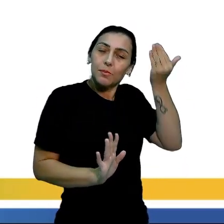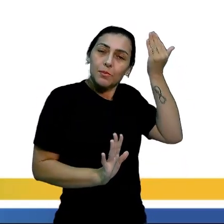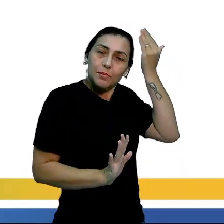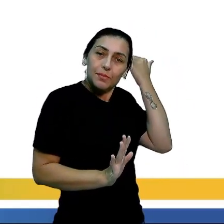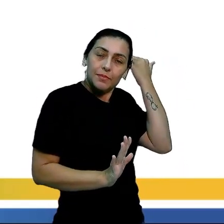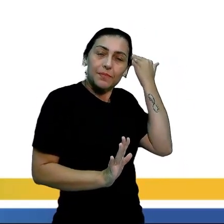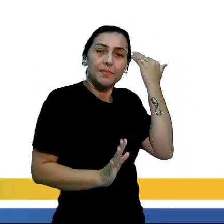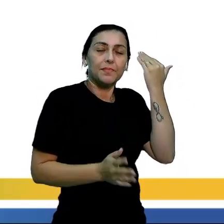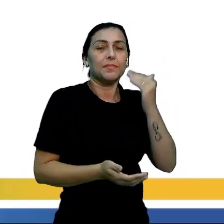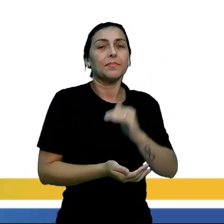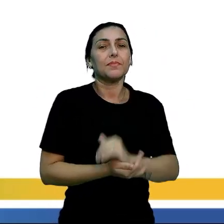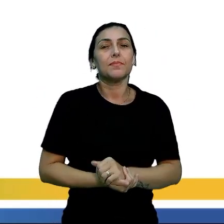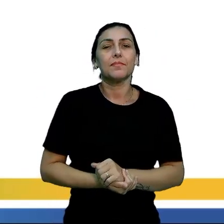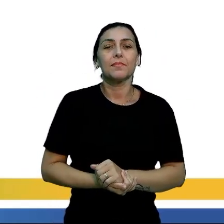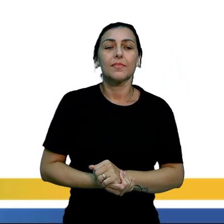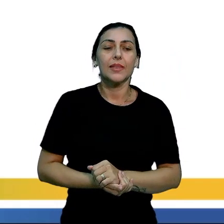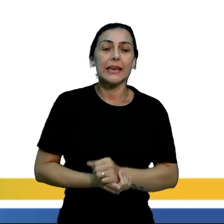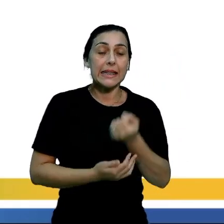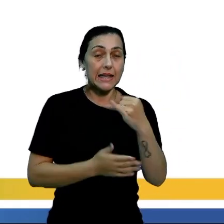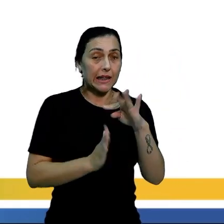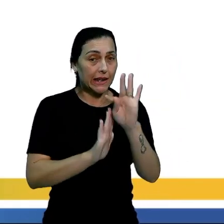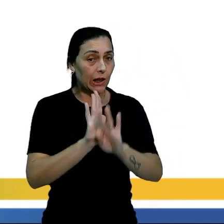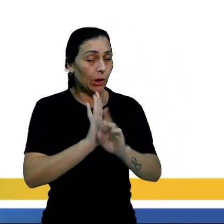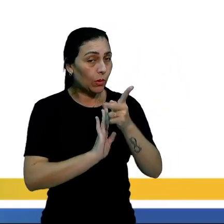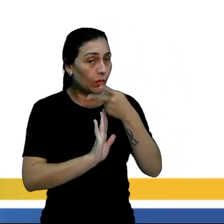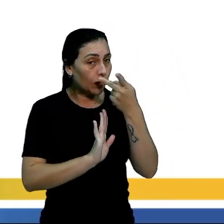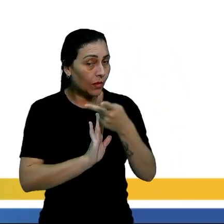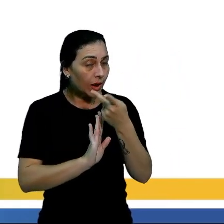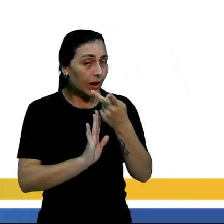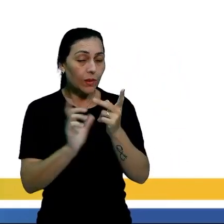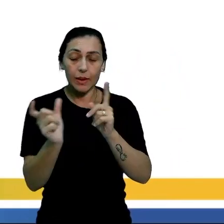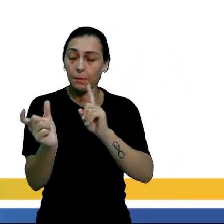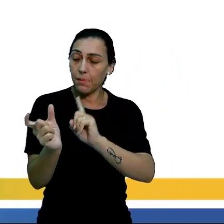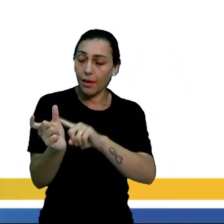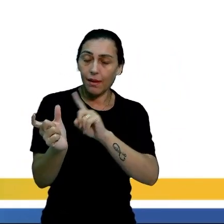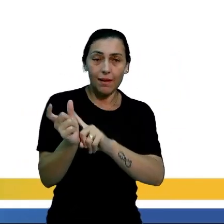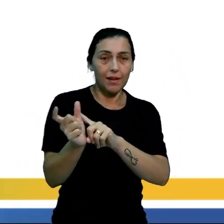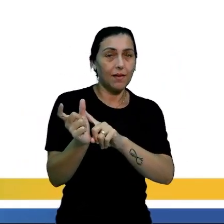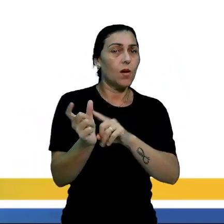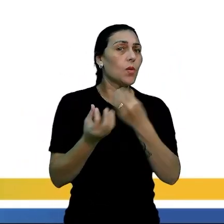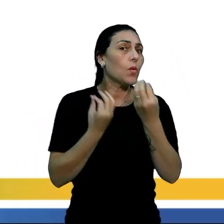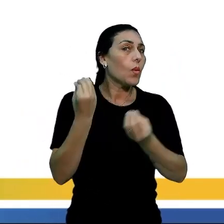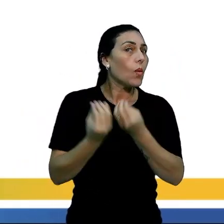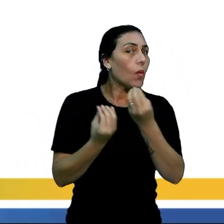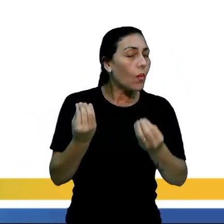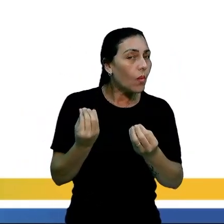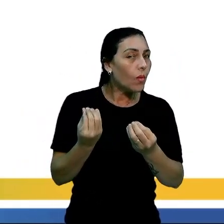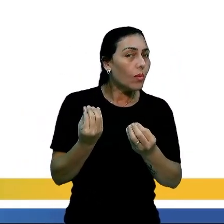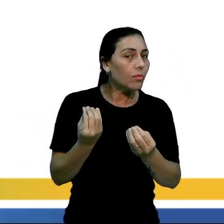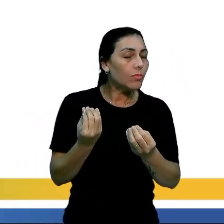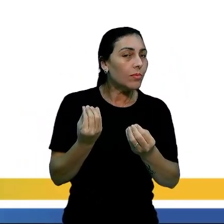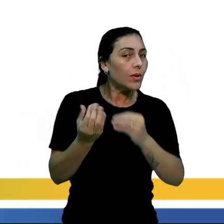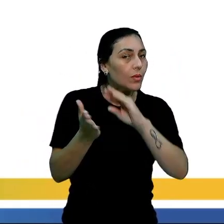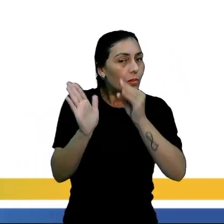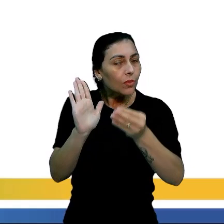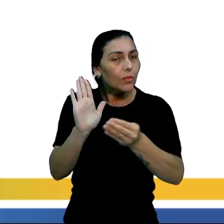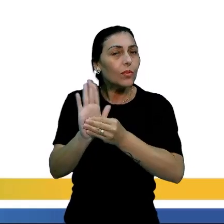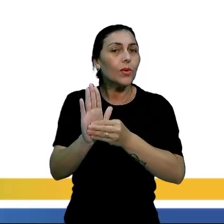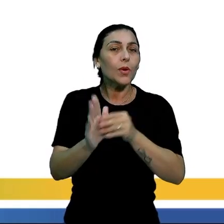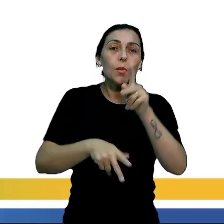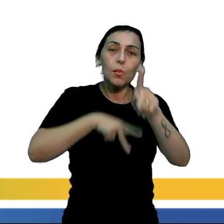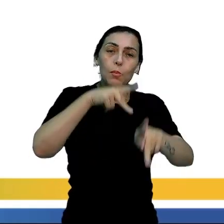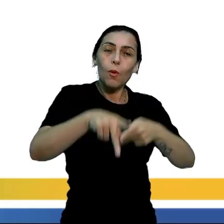antepassados. Então, se o texto não falou nem nessa palavra nômade, de onde é que ele inferiu, né, que o povo